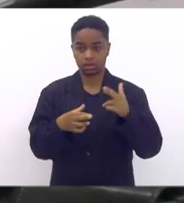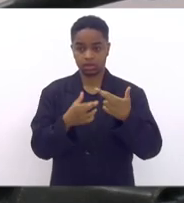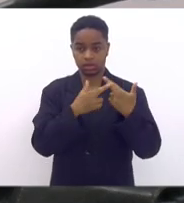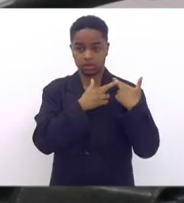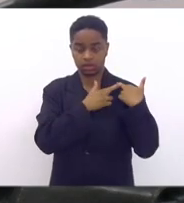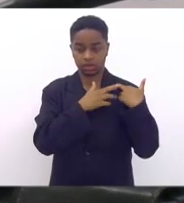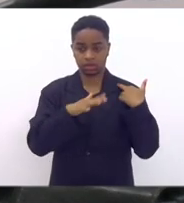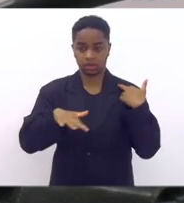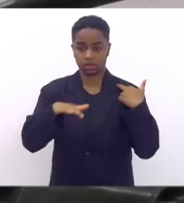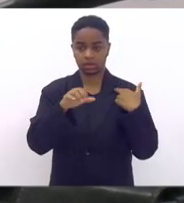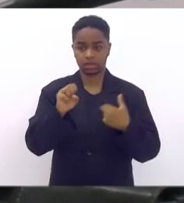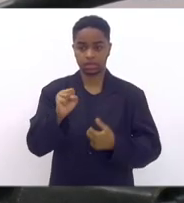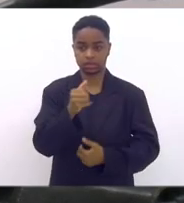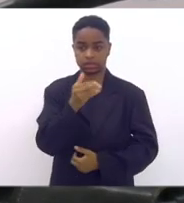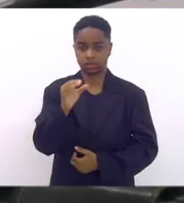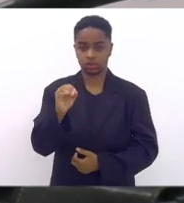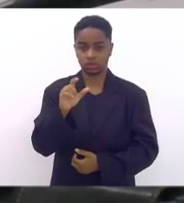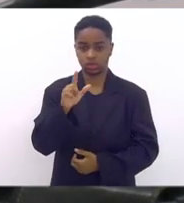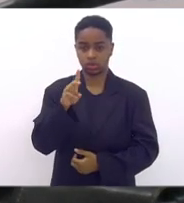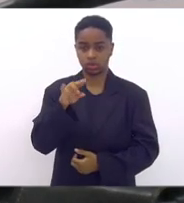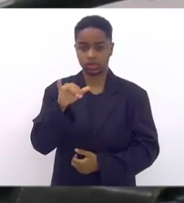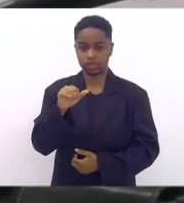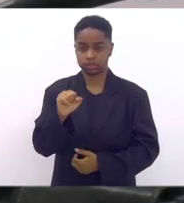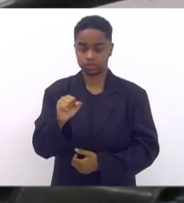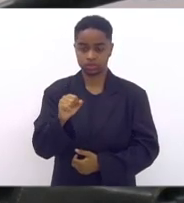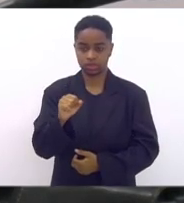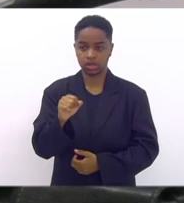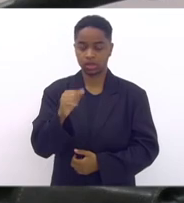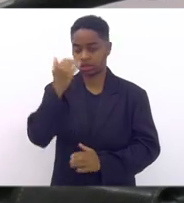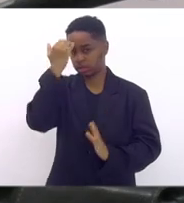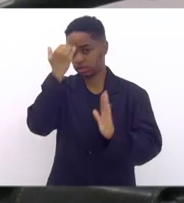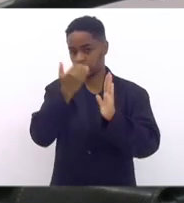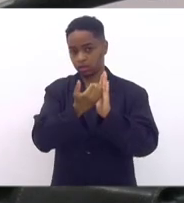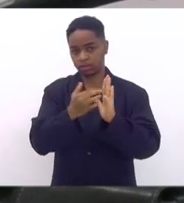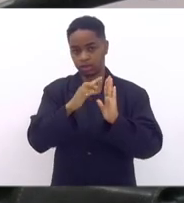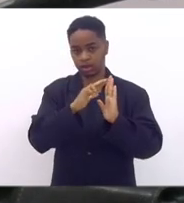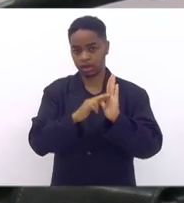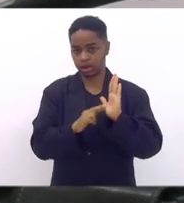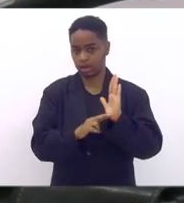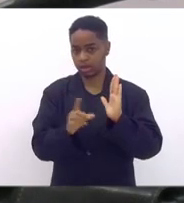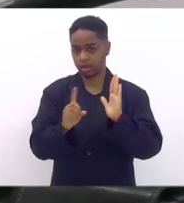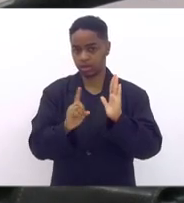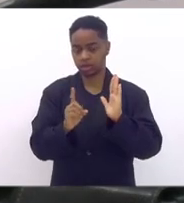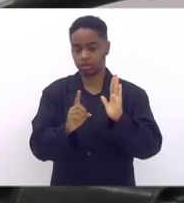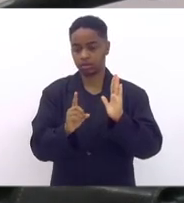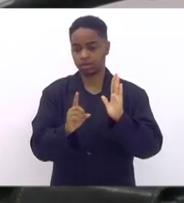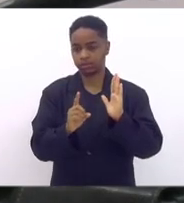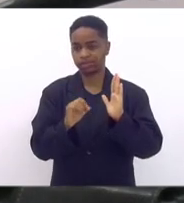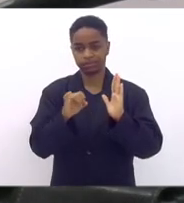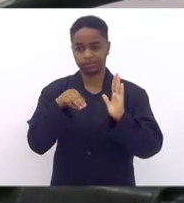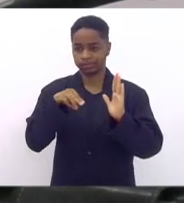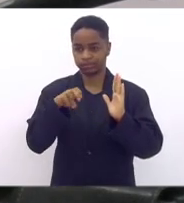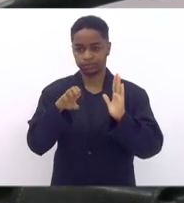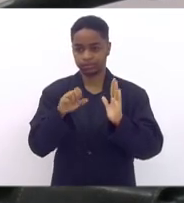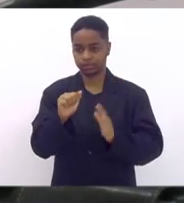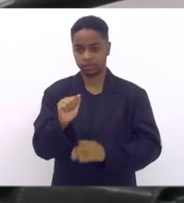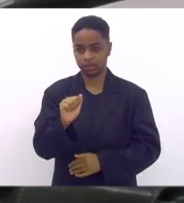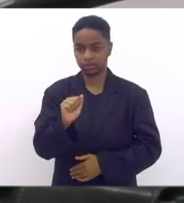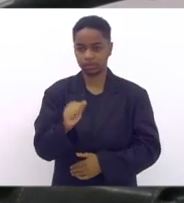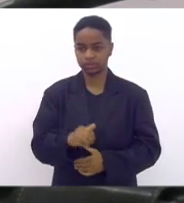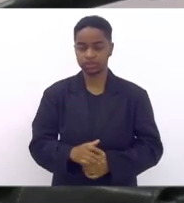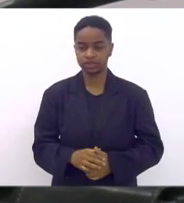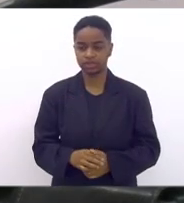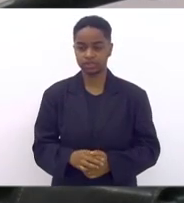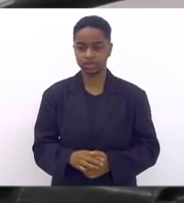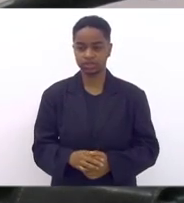luí não concluiu o cerco preventivo exigido pelo Inea que foi uma uma uma pen ade que nem exigiu tem que fazer o